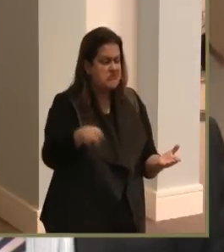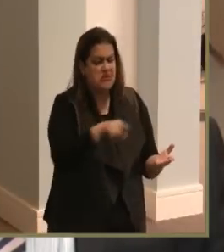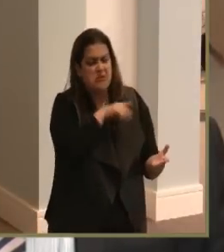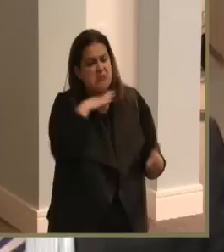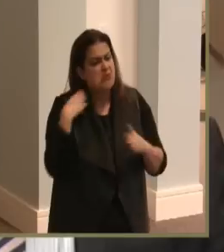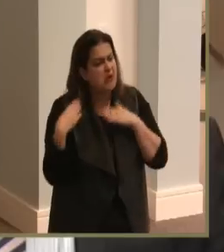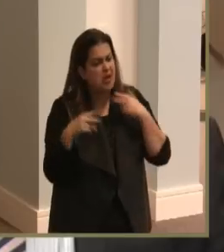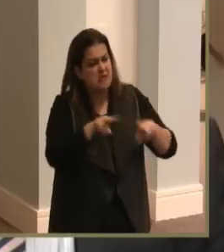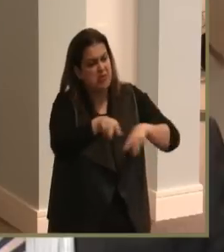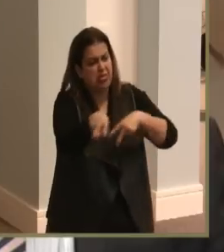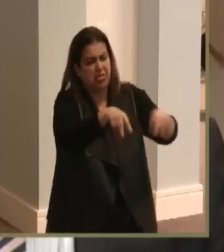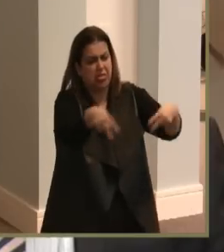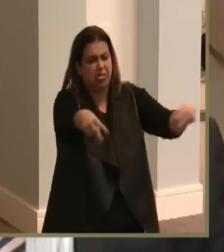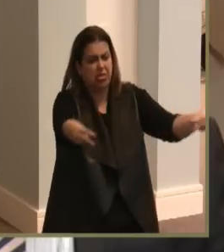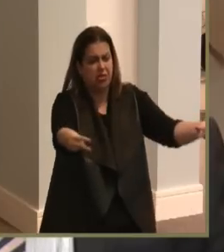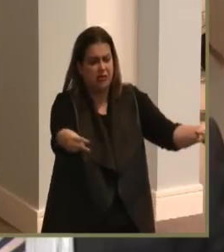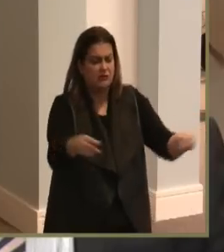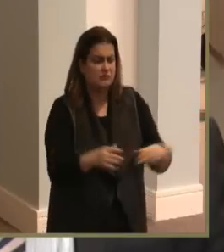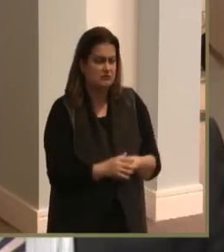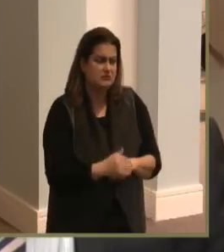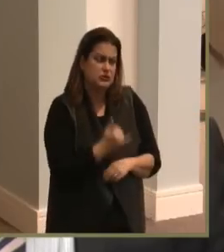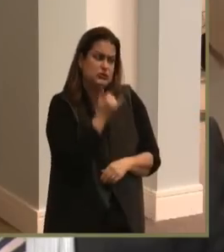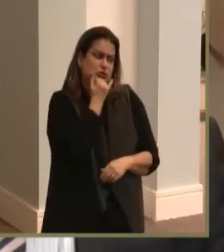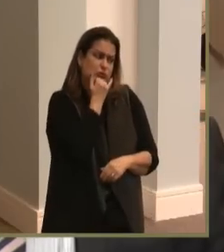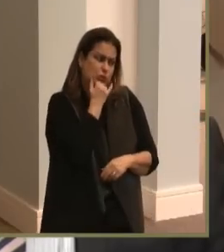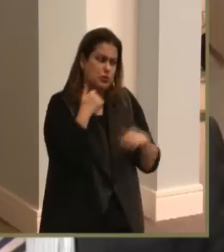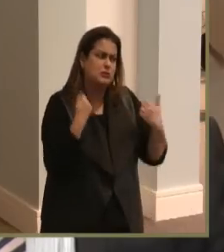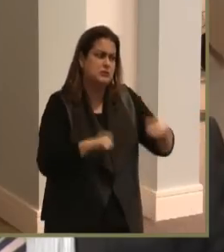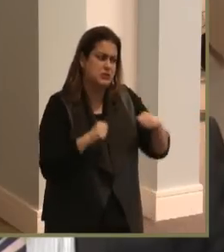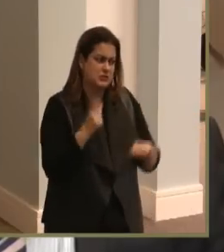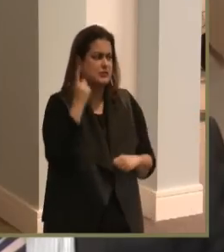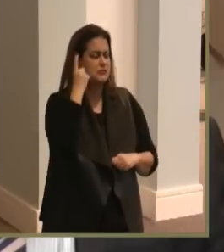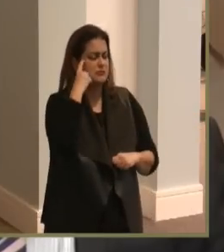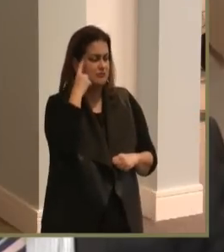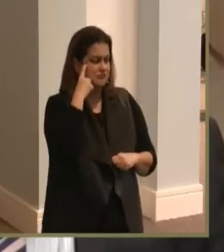Desculpe-me, irmão, mas nós precisamos refletir sobre isso.